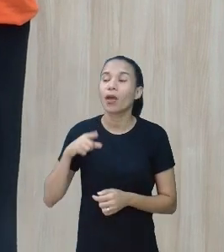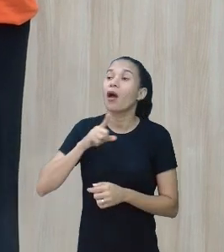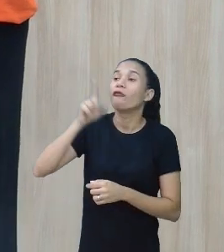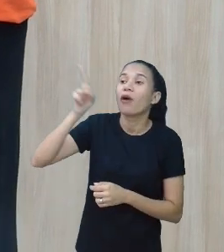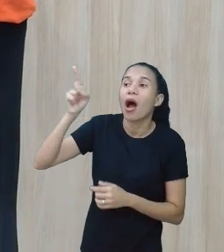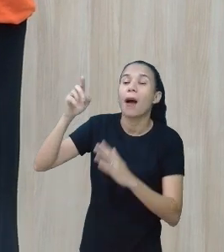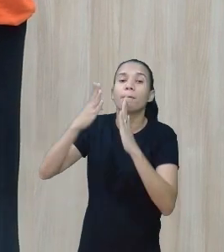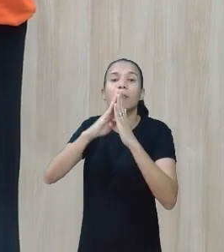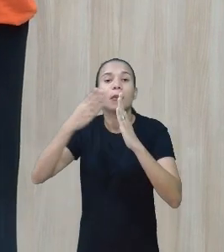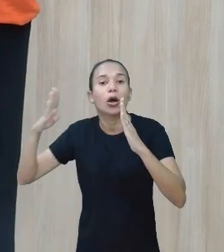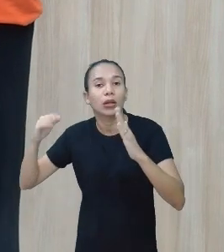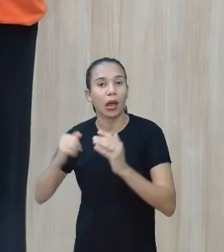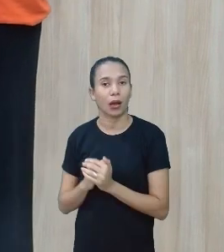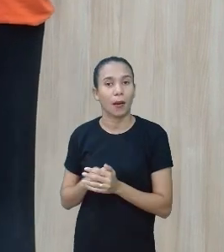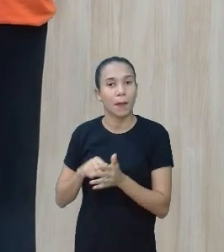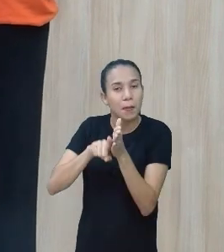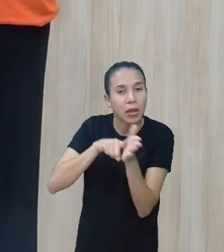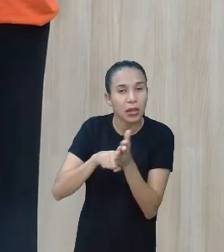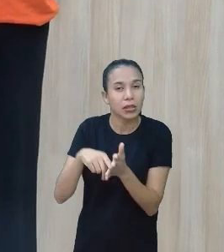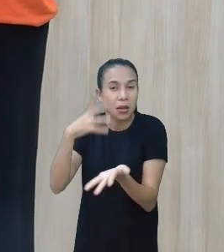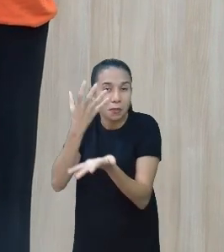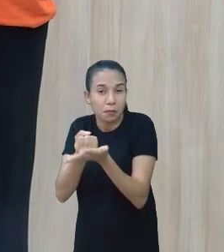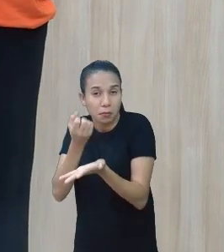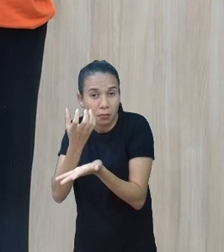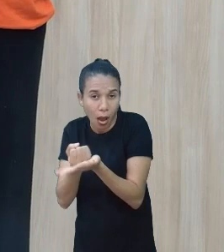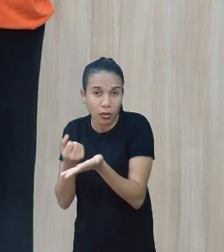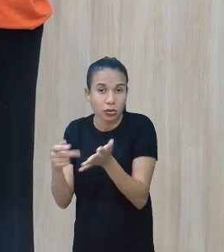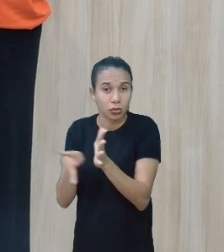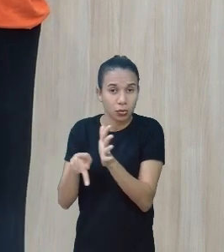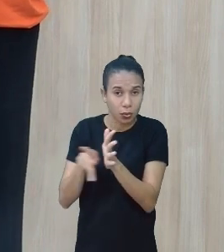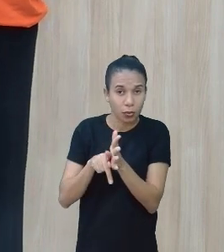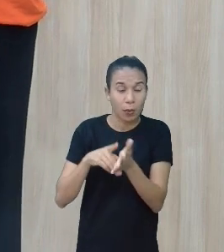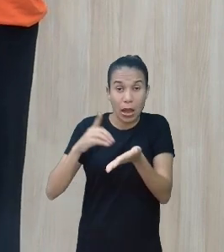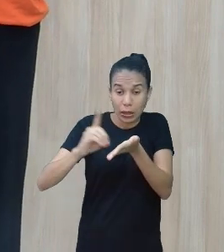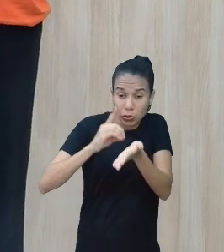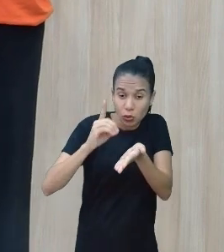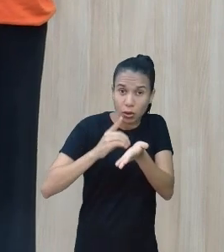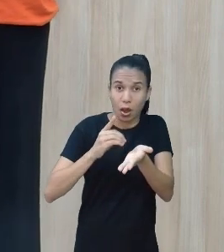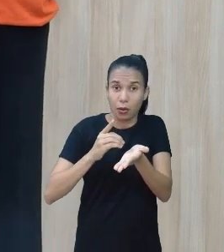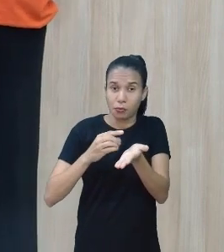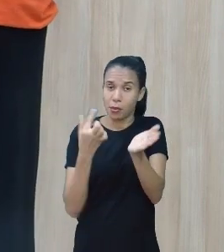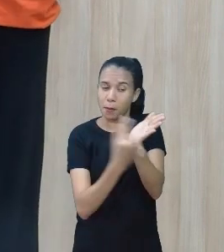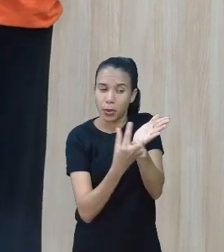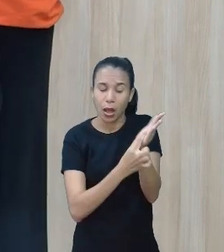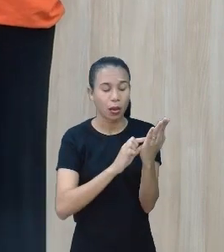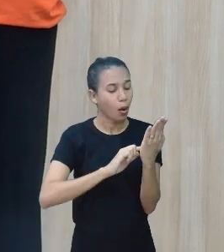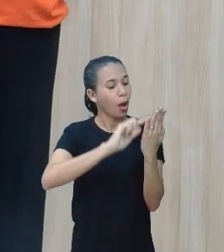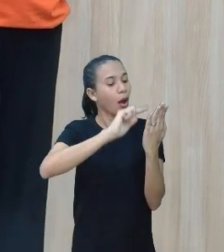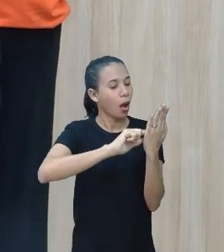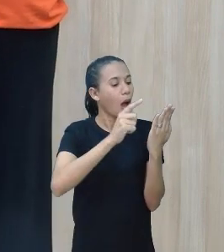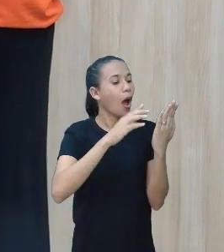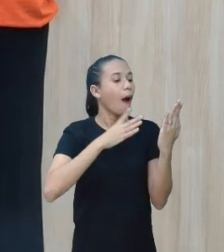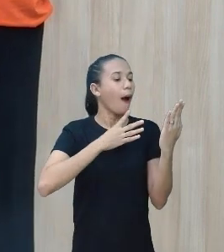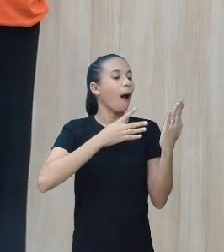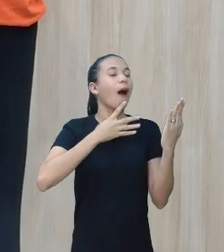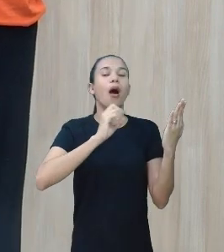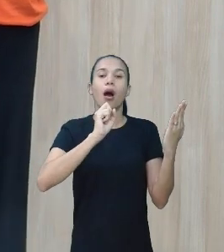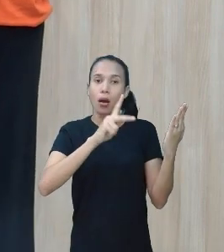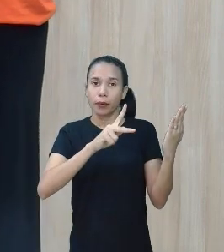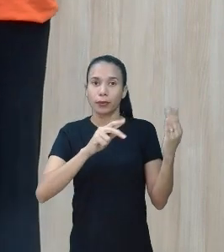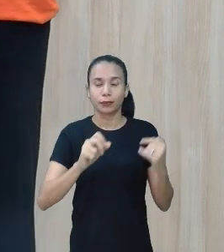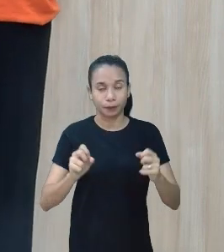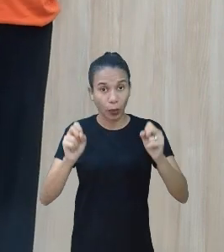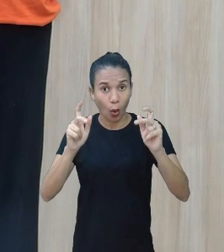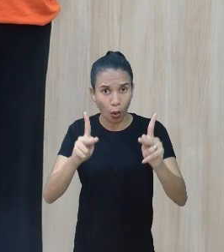biblioteca, baixe um dicionário, coloque lá um aplicativo e você vai consultar essa palavra. Ok,